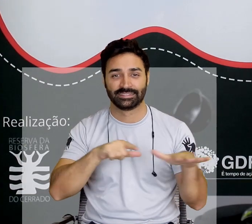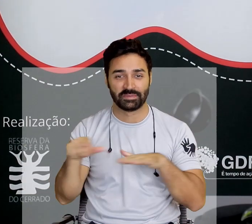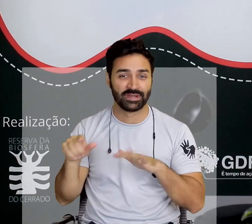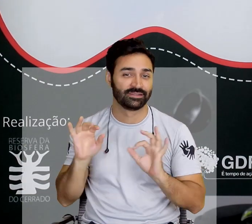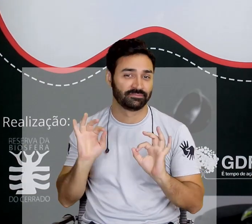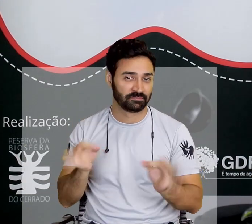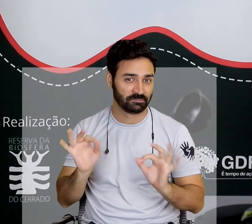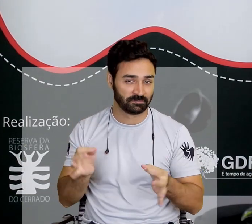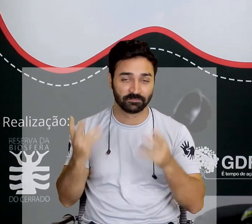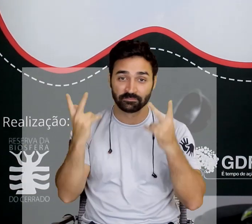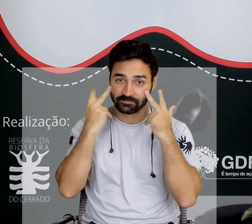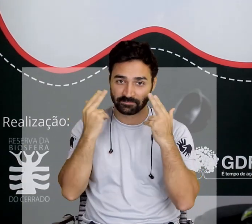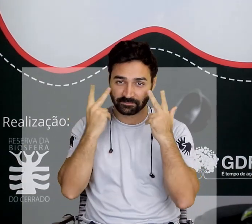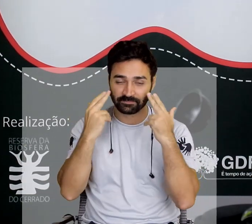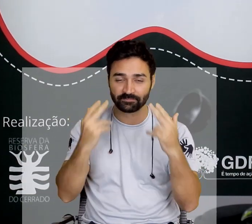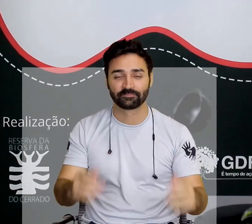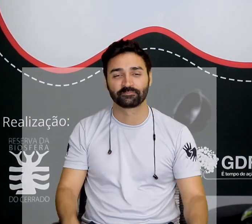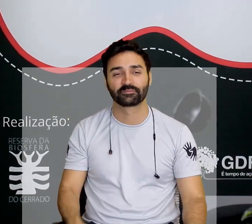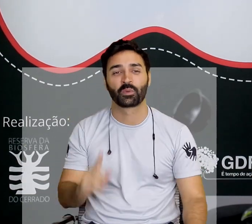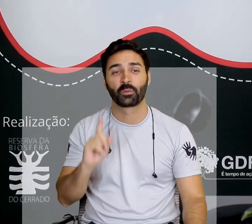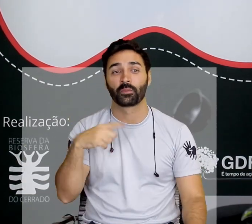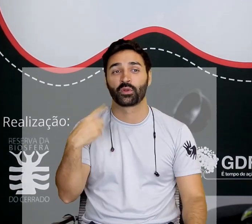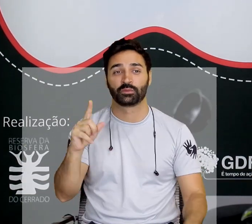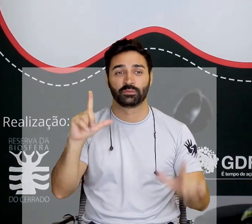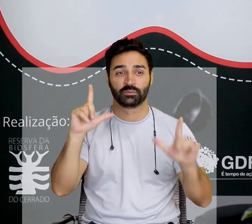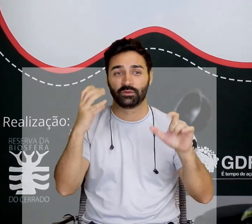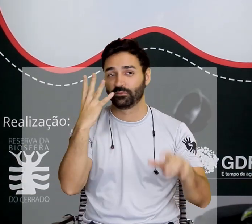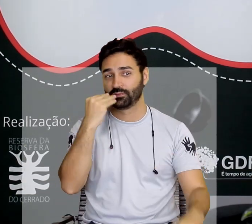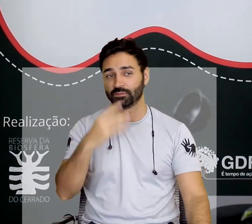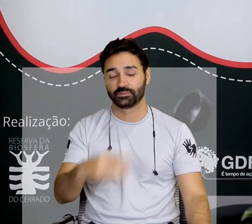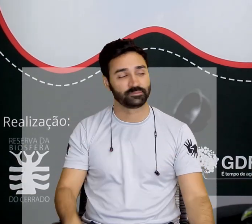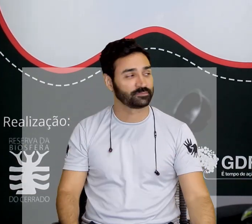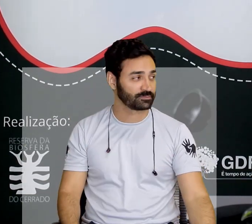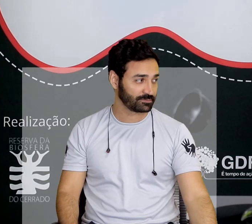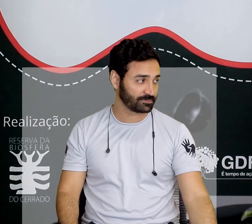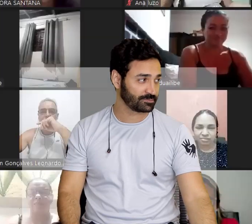né? Próxima imagem, vamos lá.